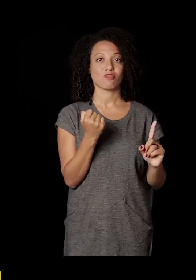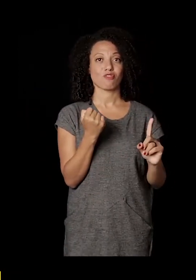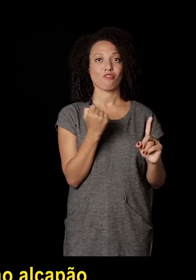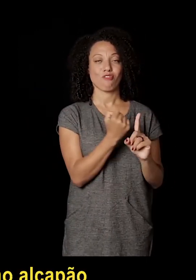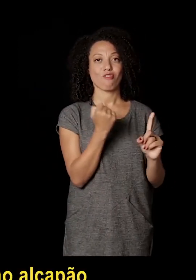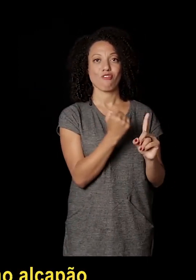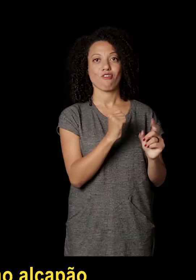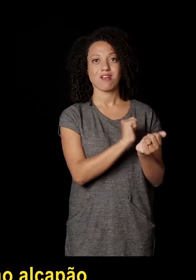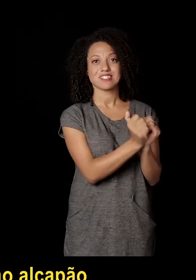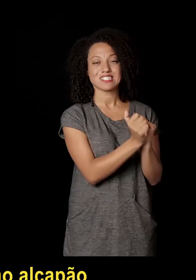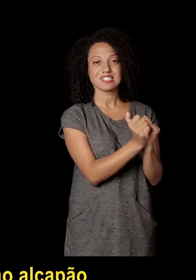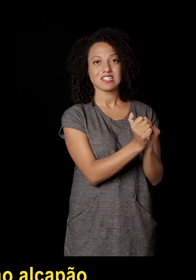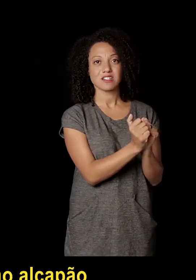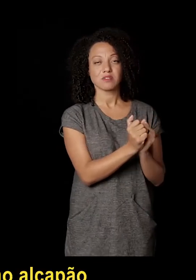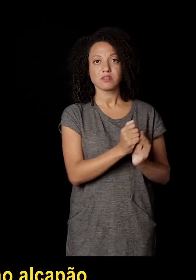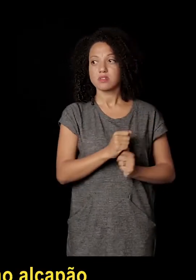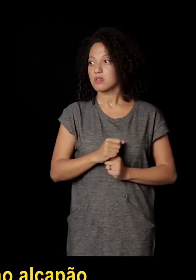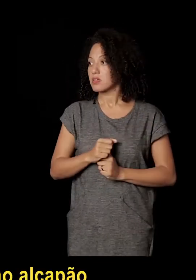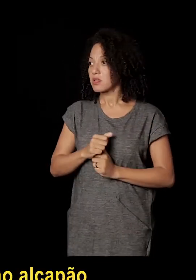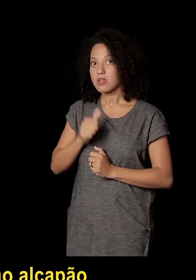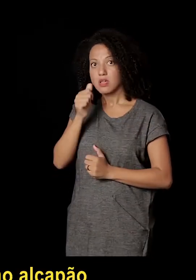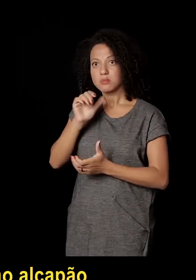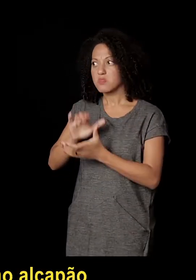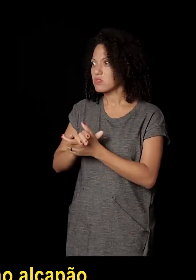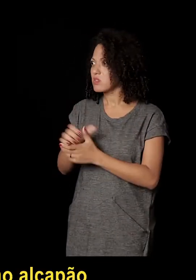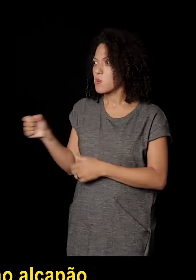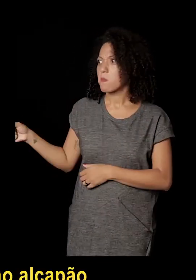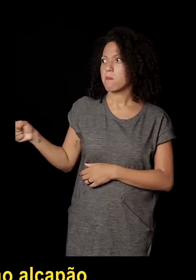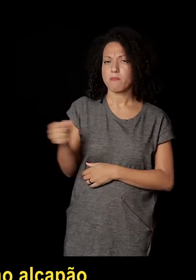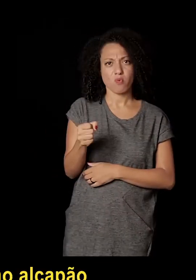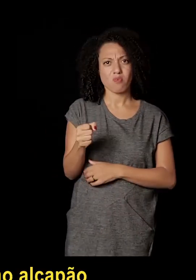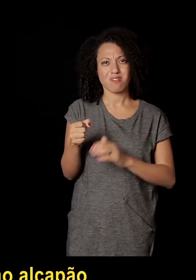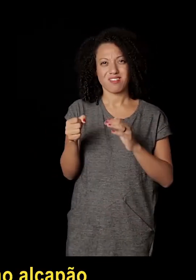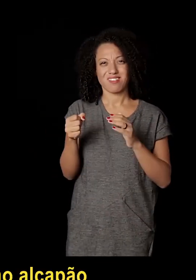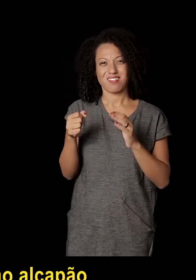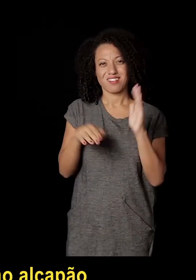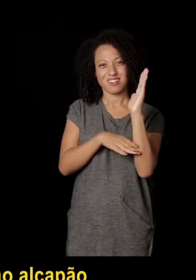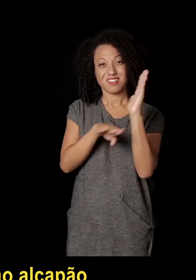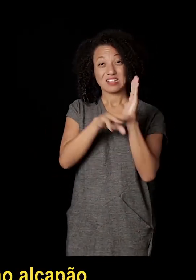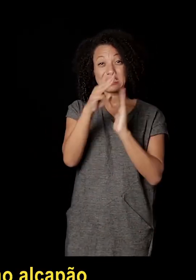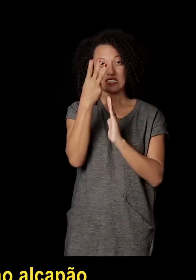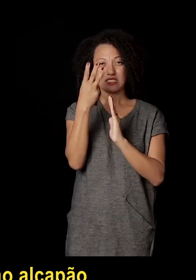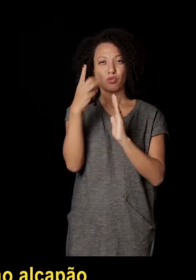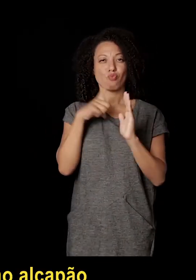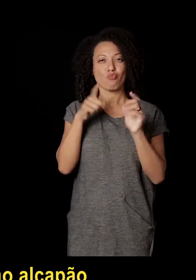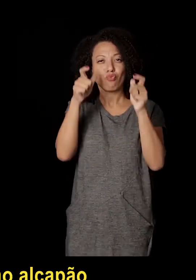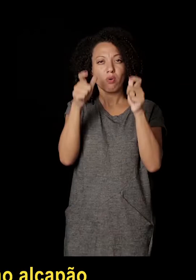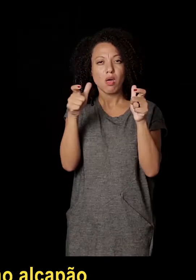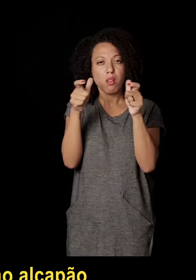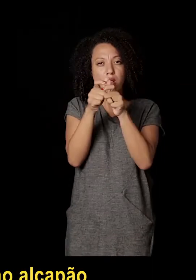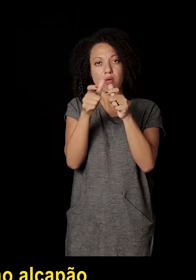essa escrava, e ele prendeu ela no alçapão lá do terceiro andar, que existia